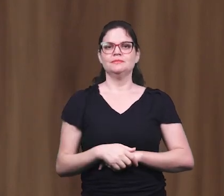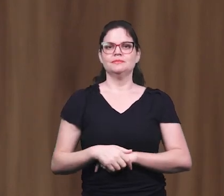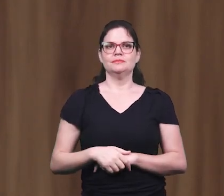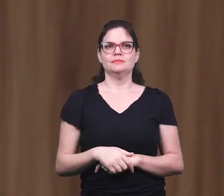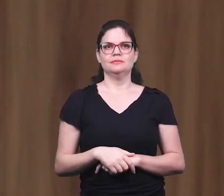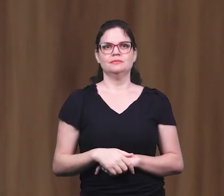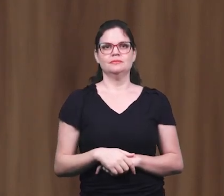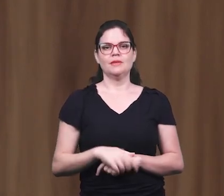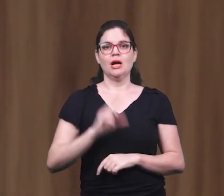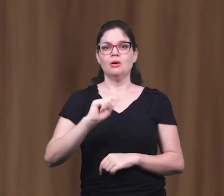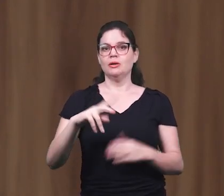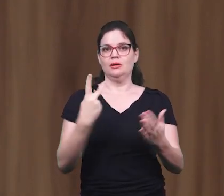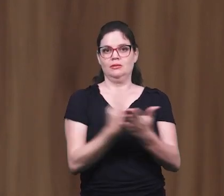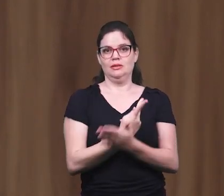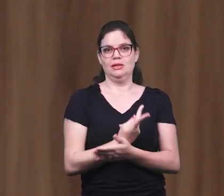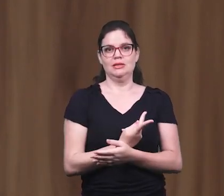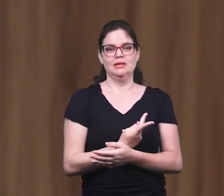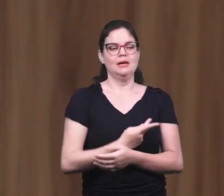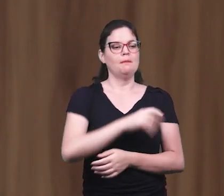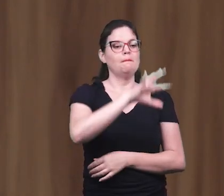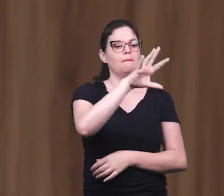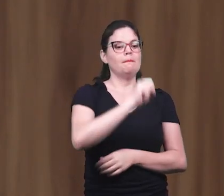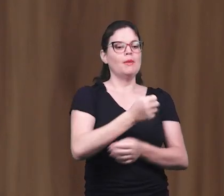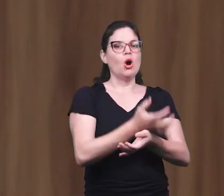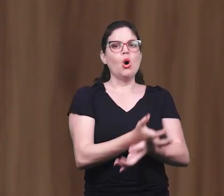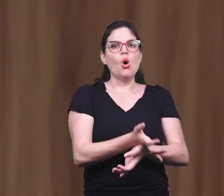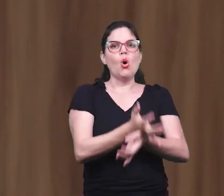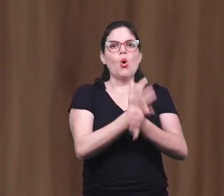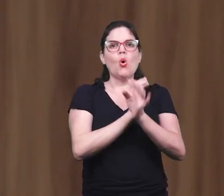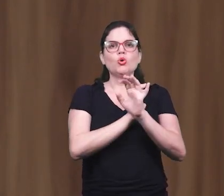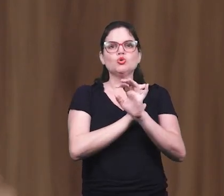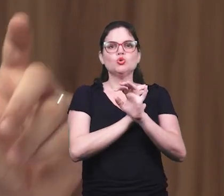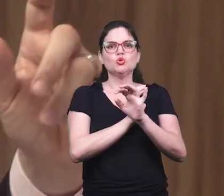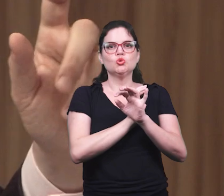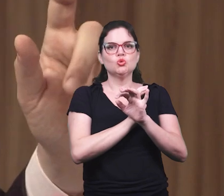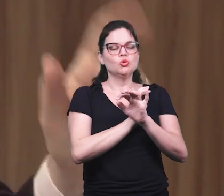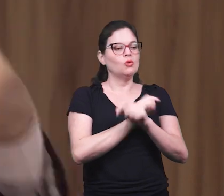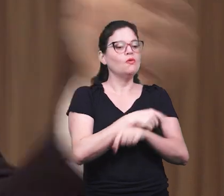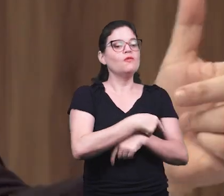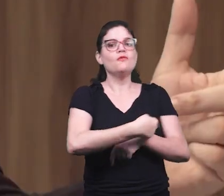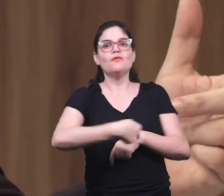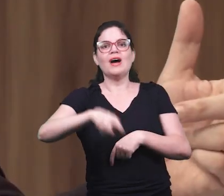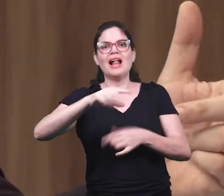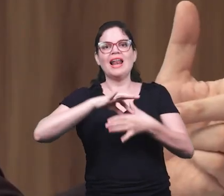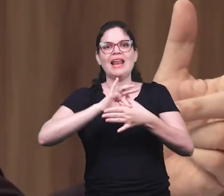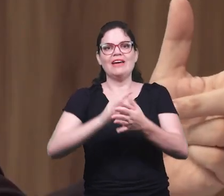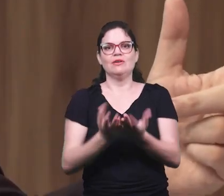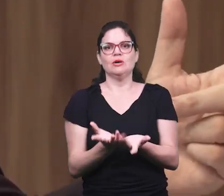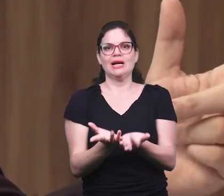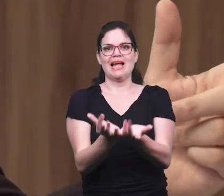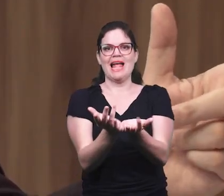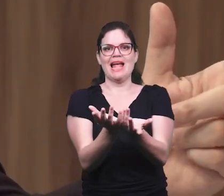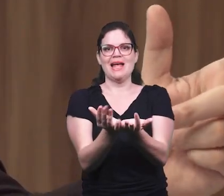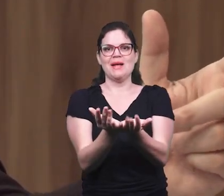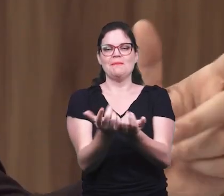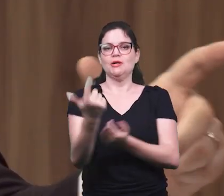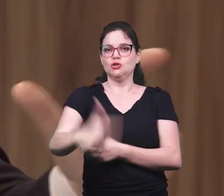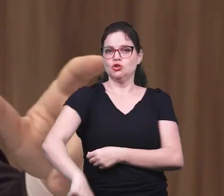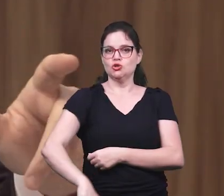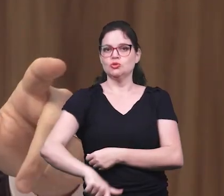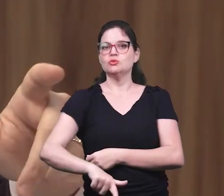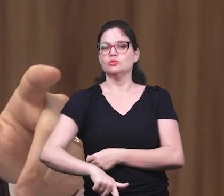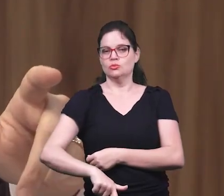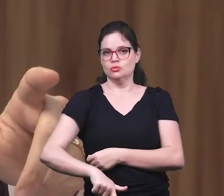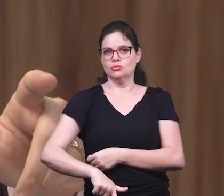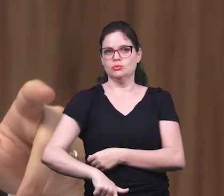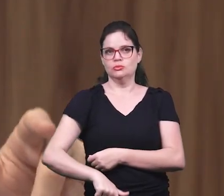que que os ossos dele, seus restos mortais, fossem exumados e fosse queimado de novo. Né? Porque eles